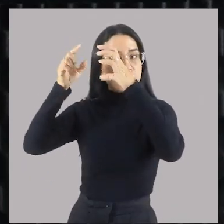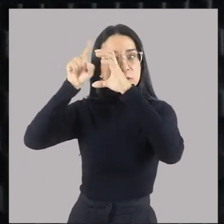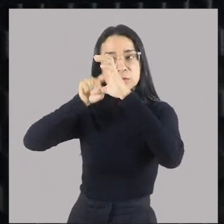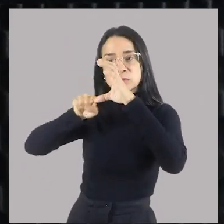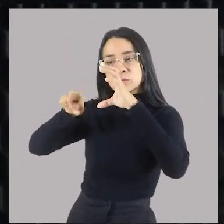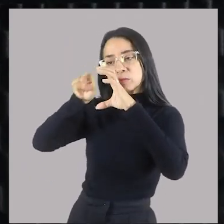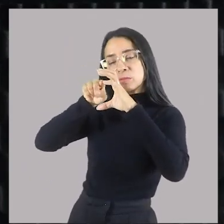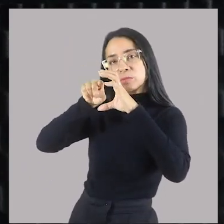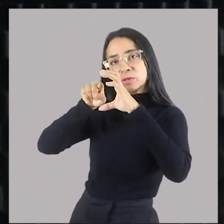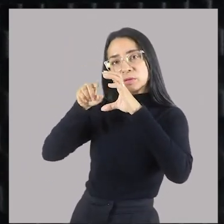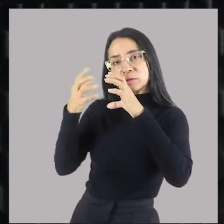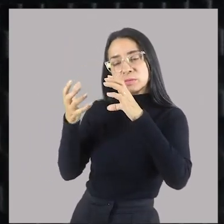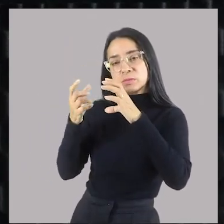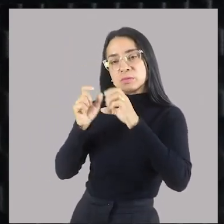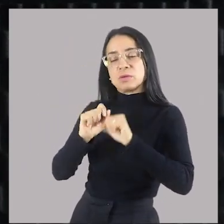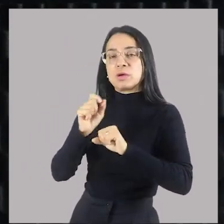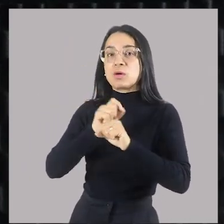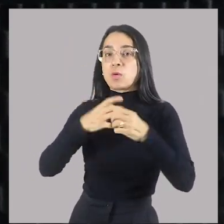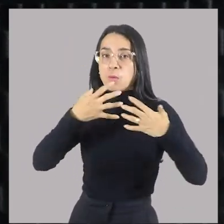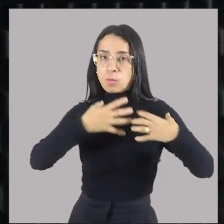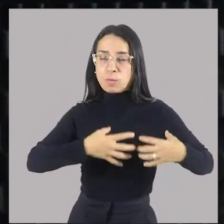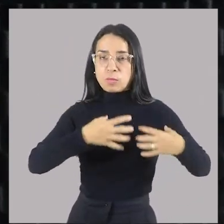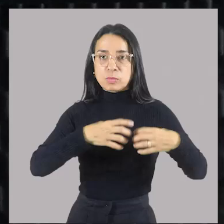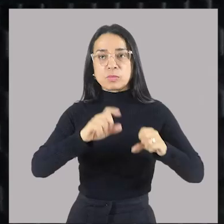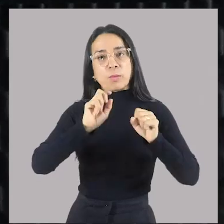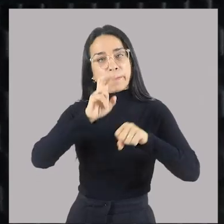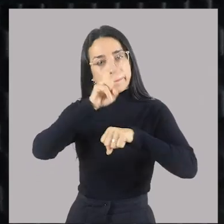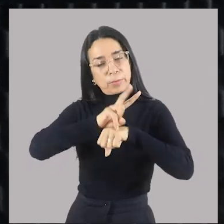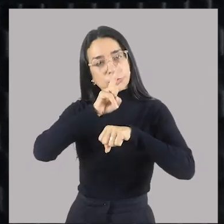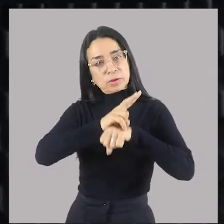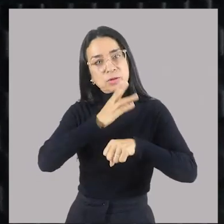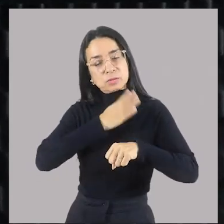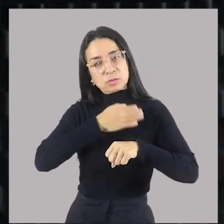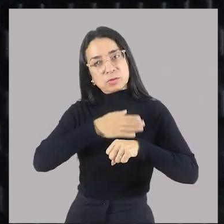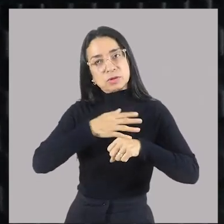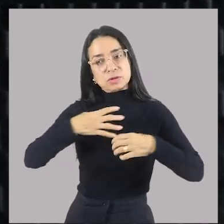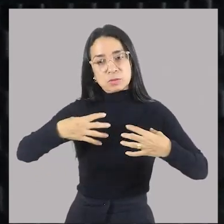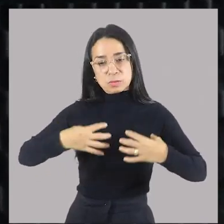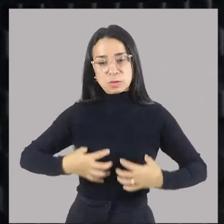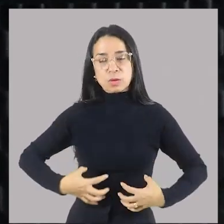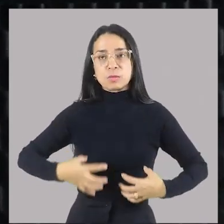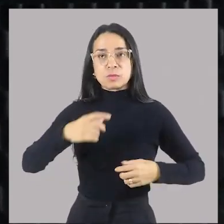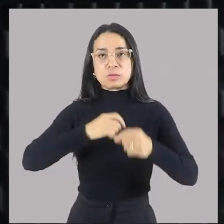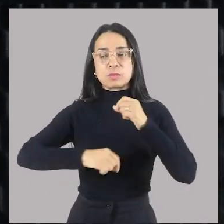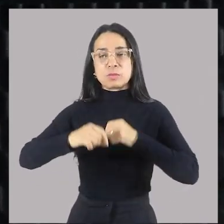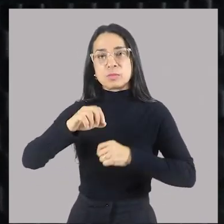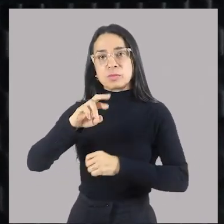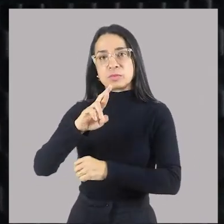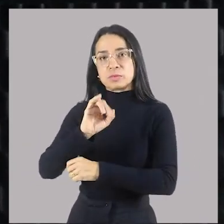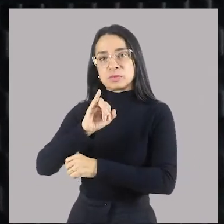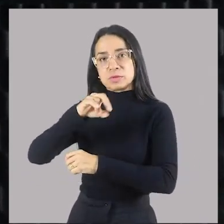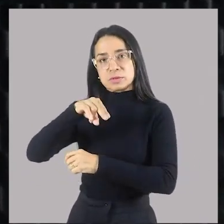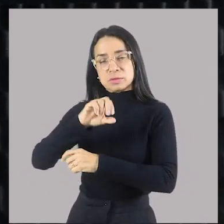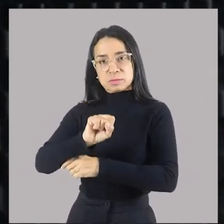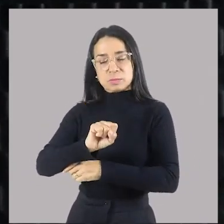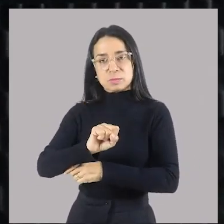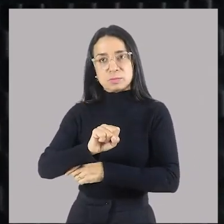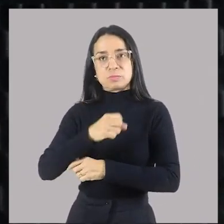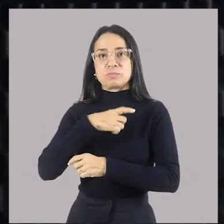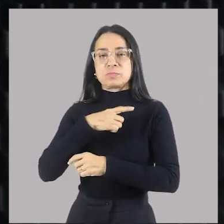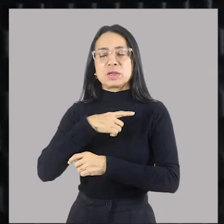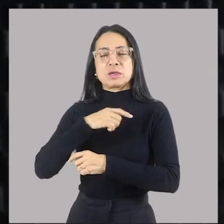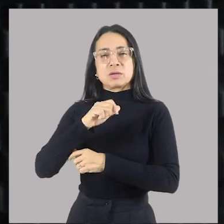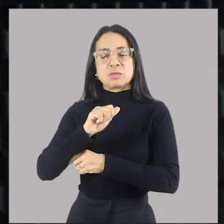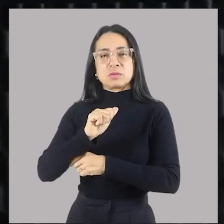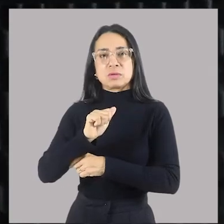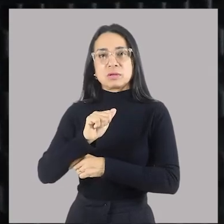como o coração, os pulmões, rins. Então, o esqueleto axial, em específico, ele tem